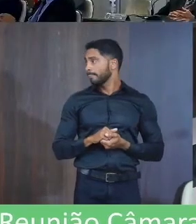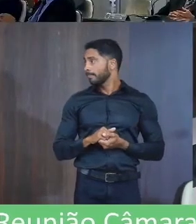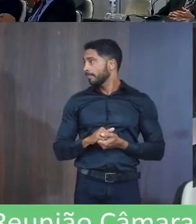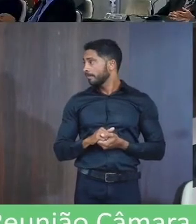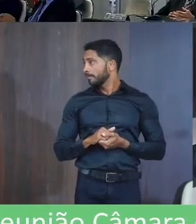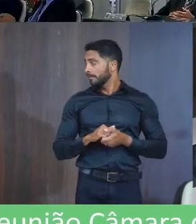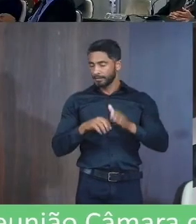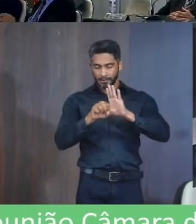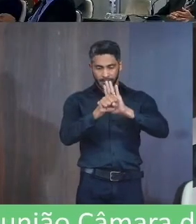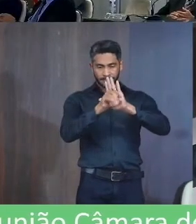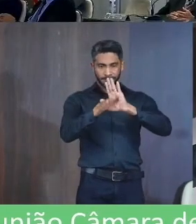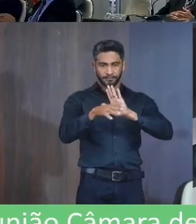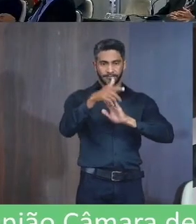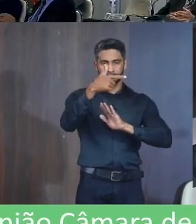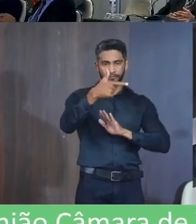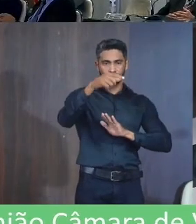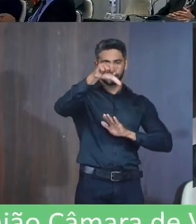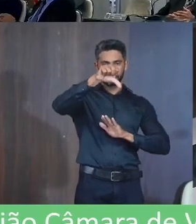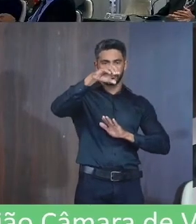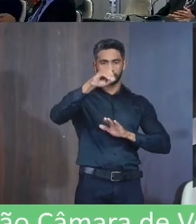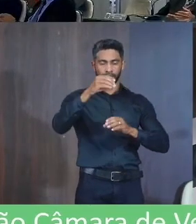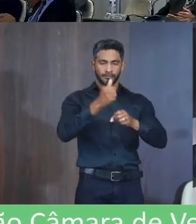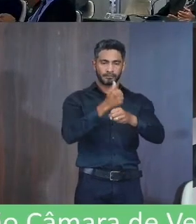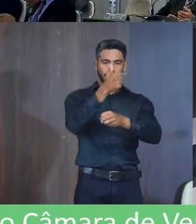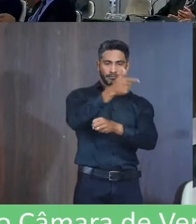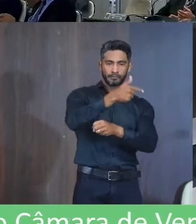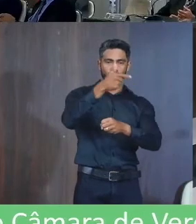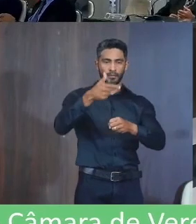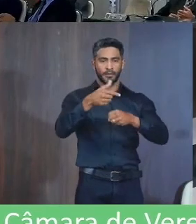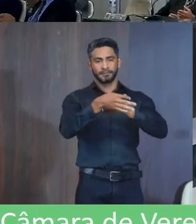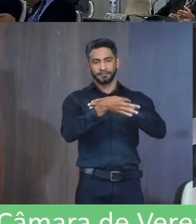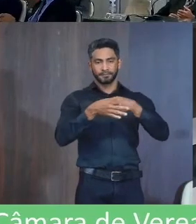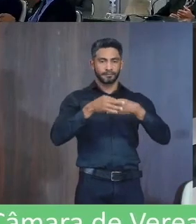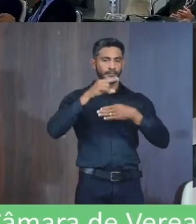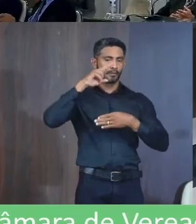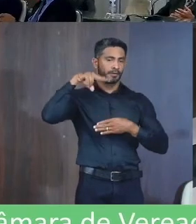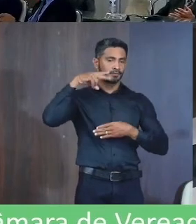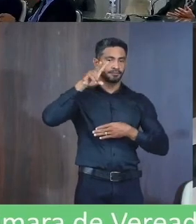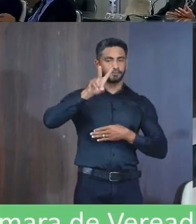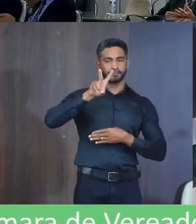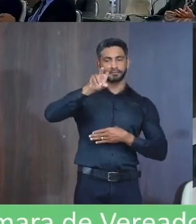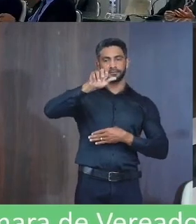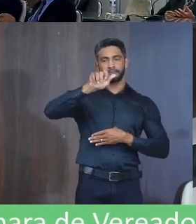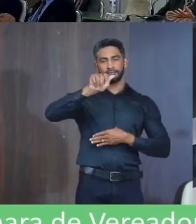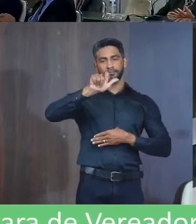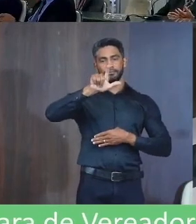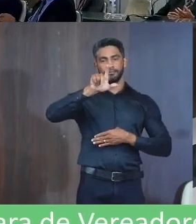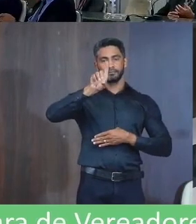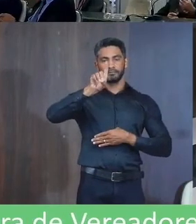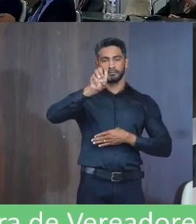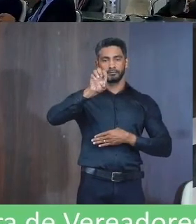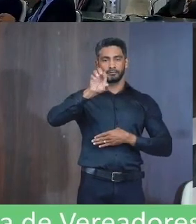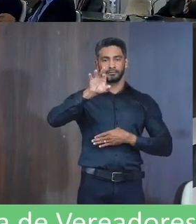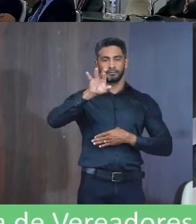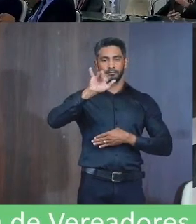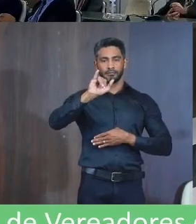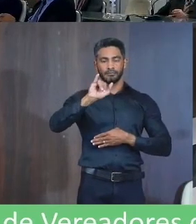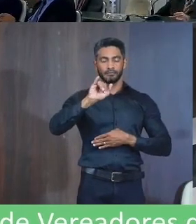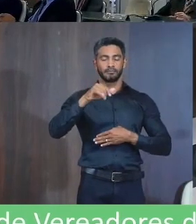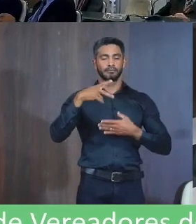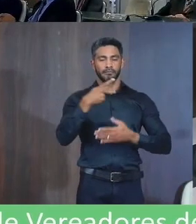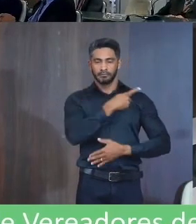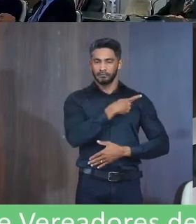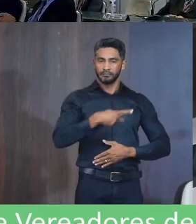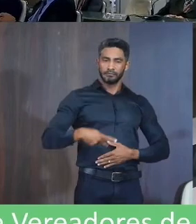Indicação Necessidade 290 2022 Autoria O vereador Valdeir Dos Santos Silva Excelentíssimo Senhor